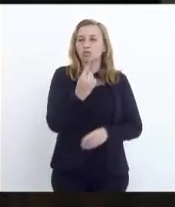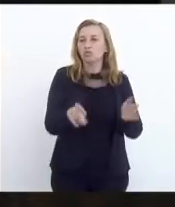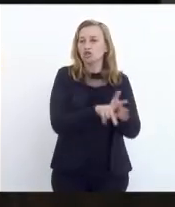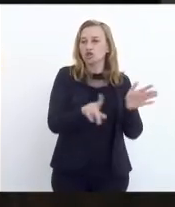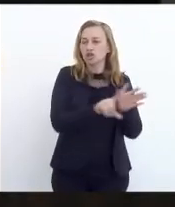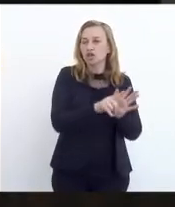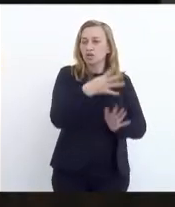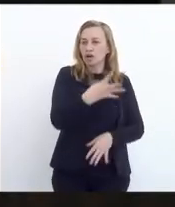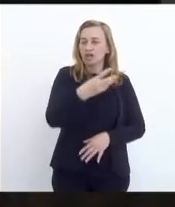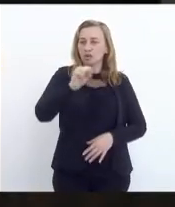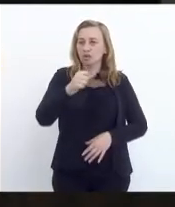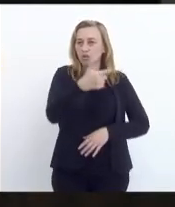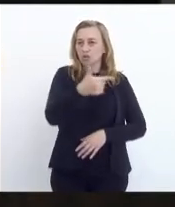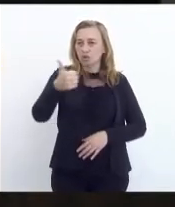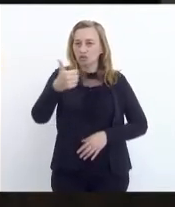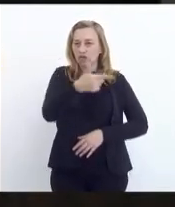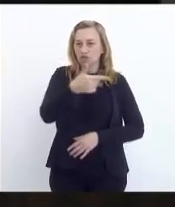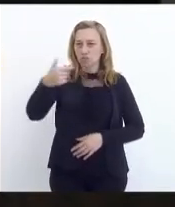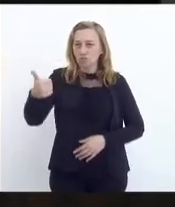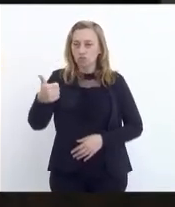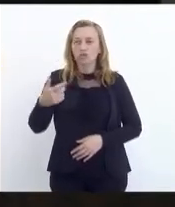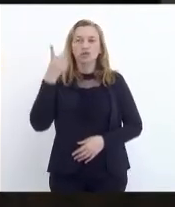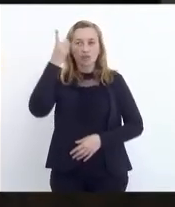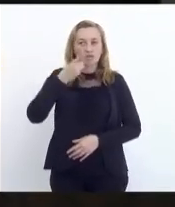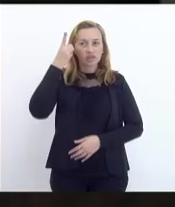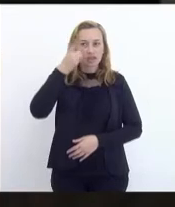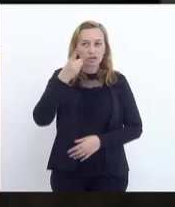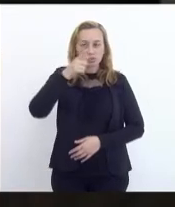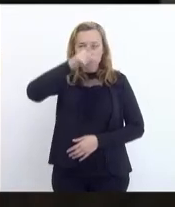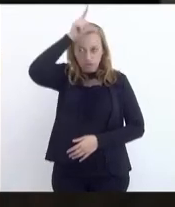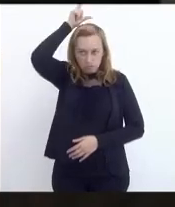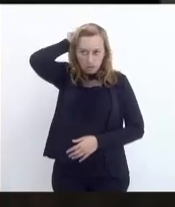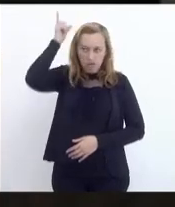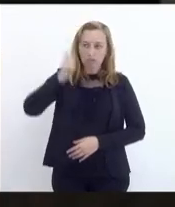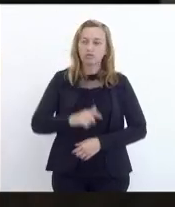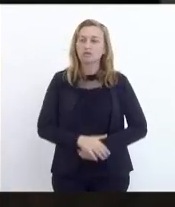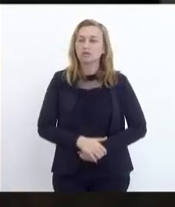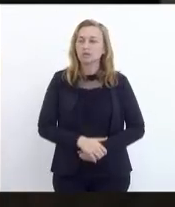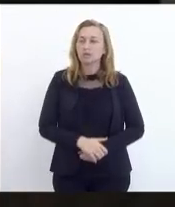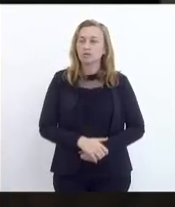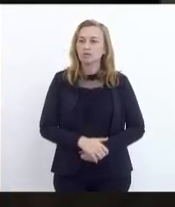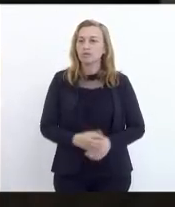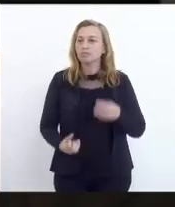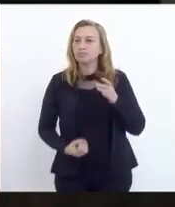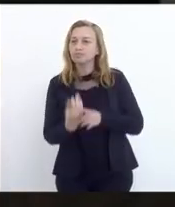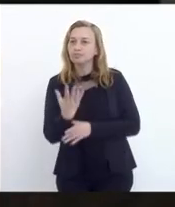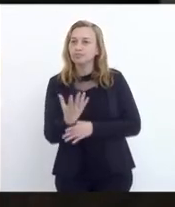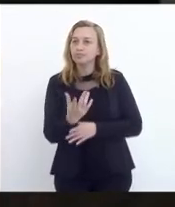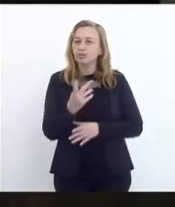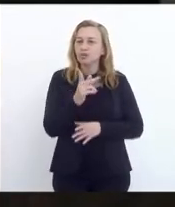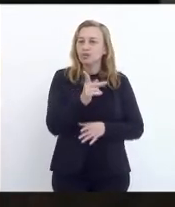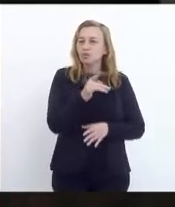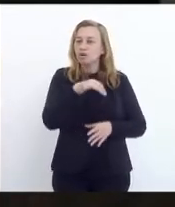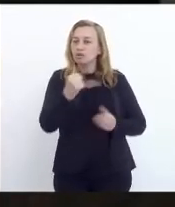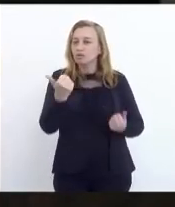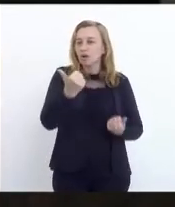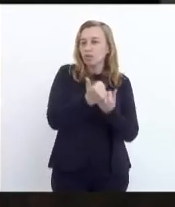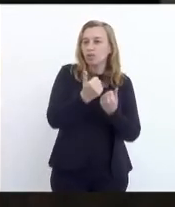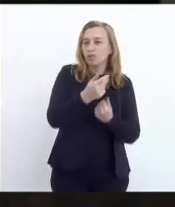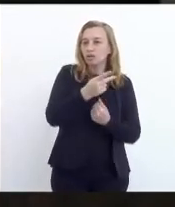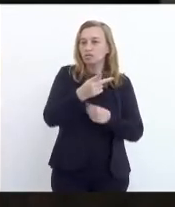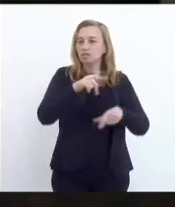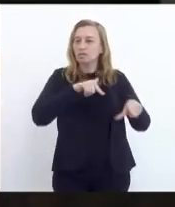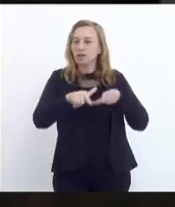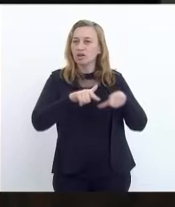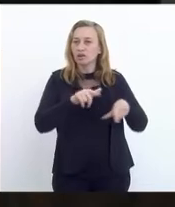projeto de lei 4812 de 21, de autoria do deputado Luiz Paulo, expõe sobre a criação do programa de apoio ao trabalhador